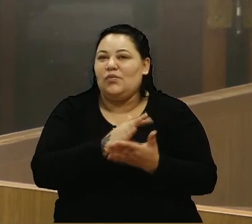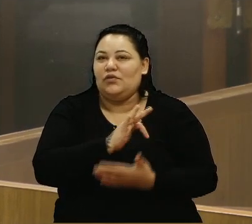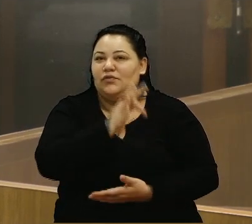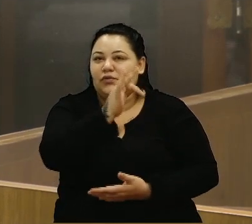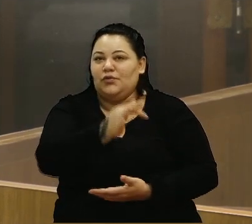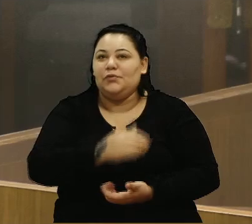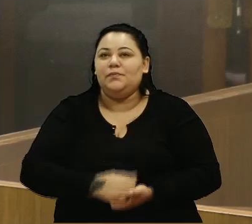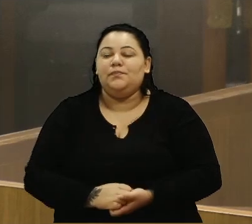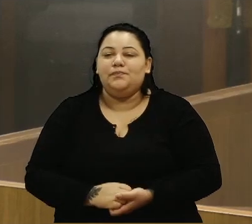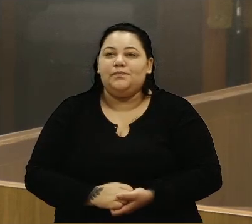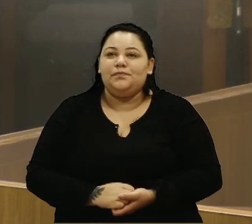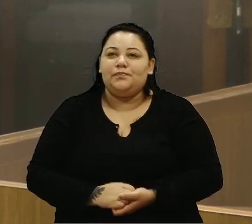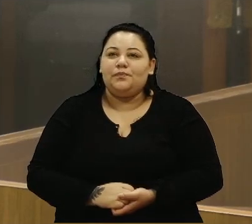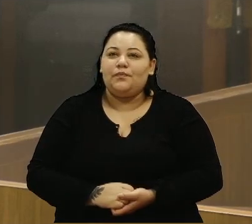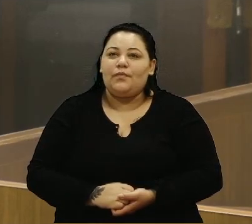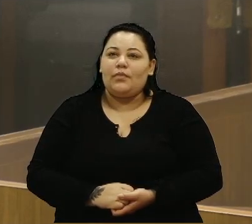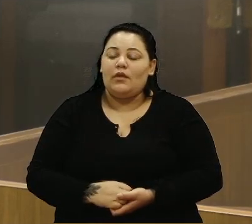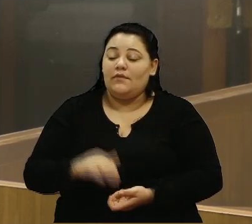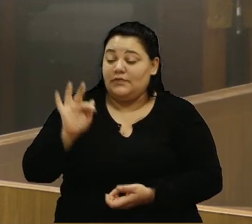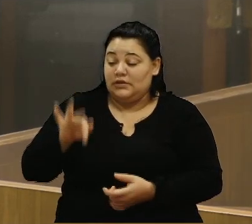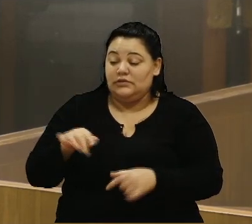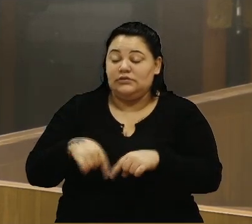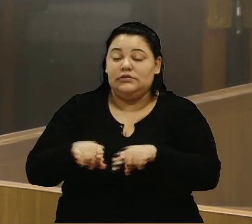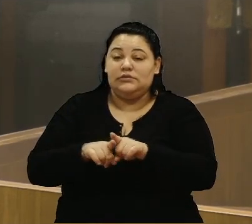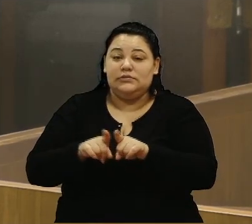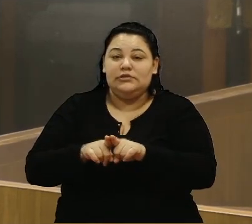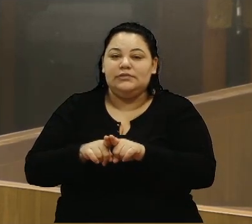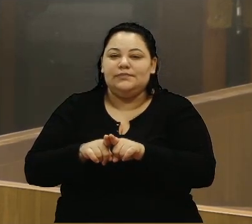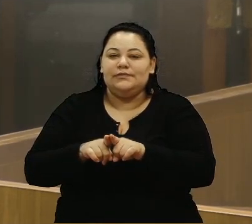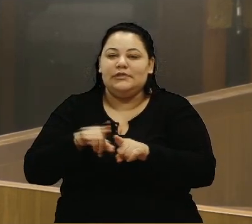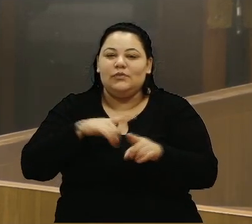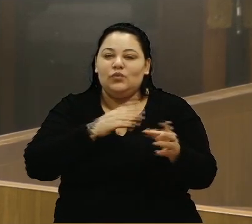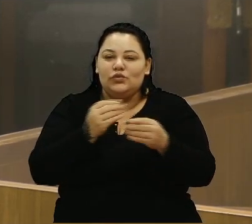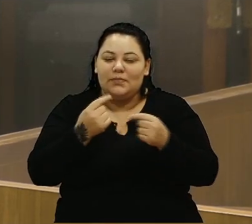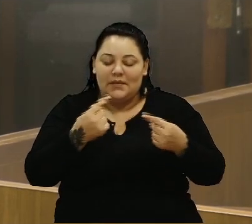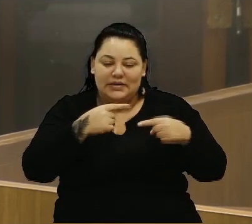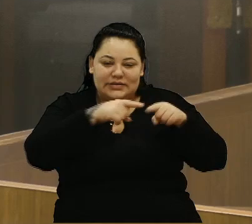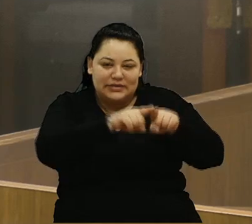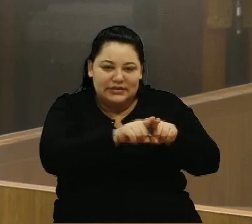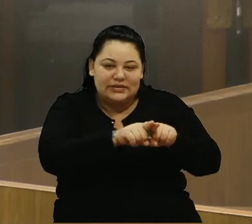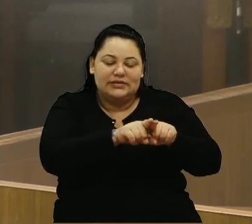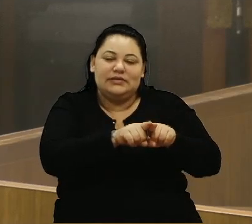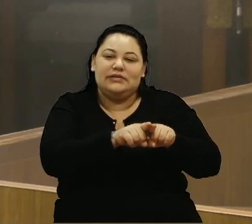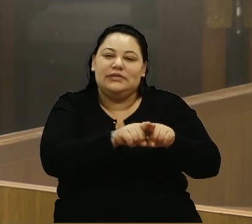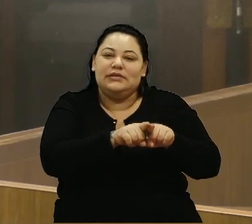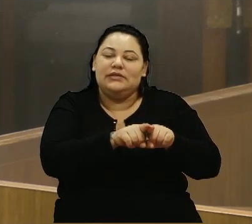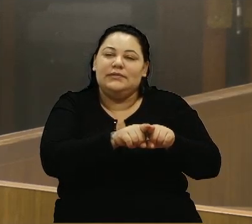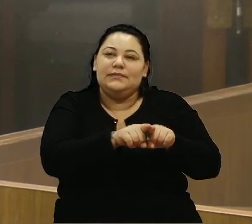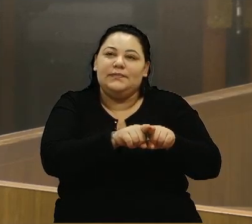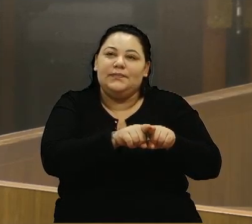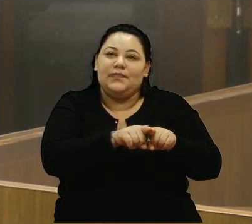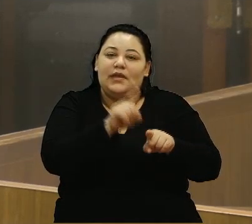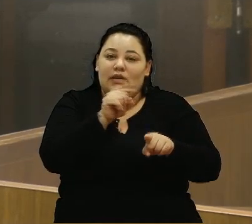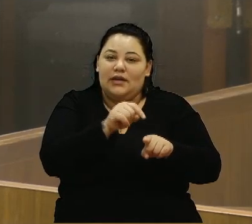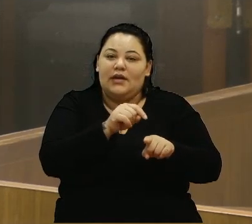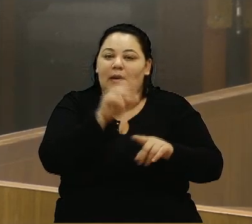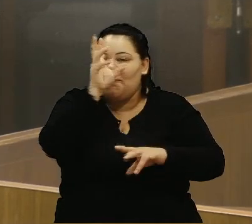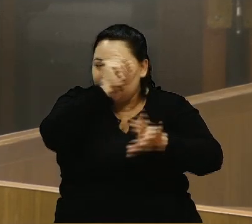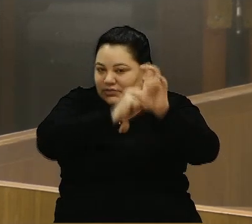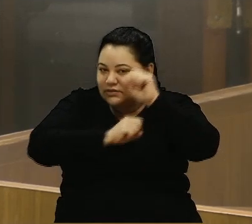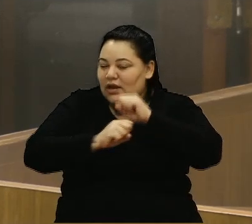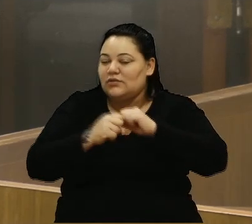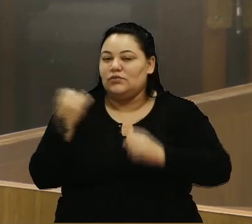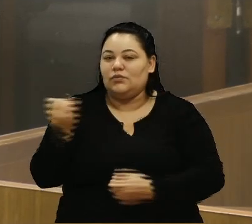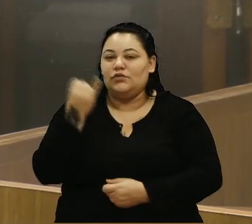concluir, presidente. Concluindo. Temos a parceria também com o Mob Caxias, que também é um grande aprendizado que a